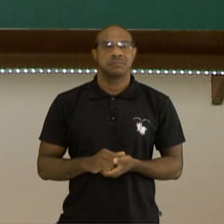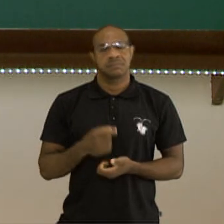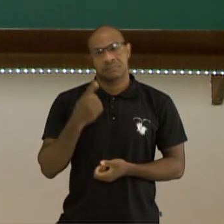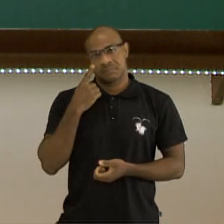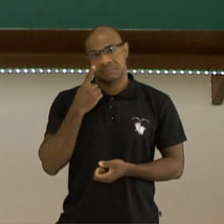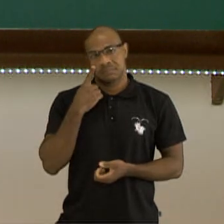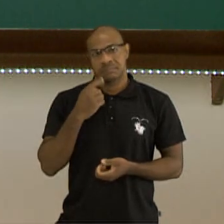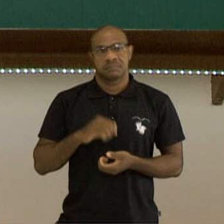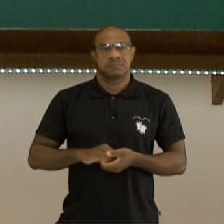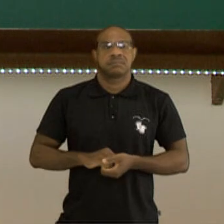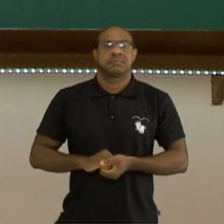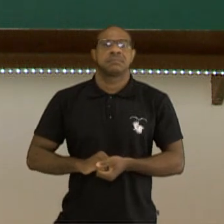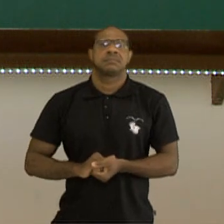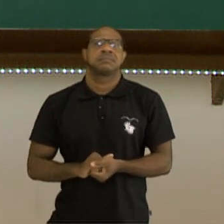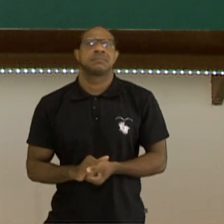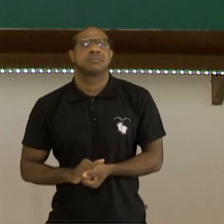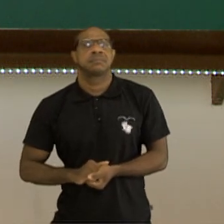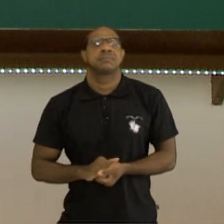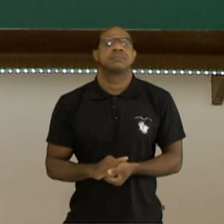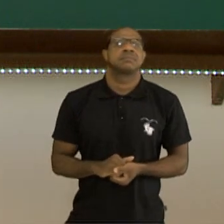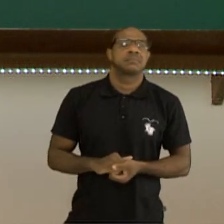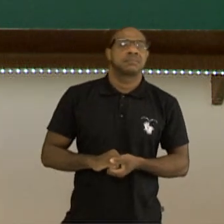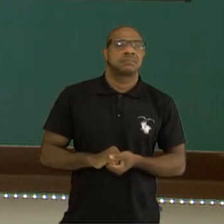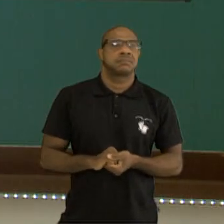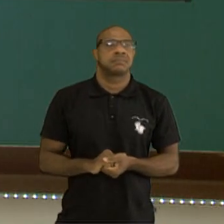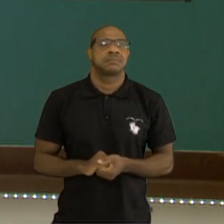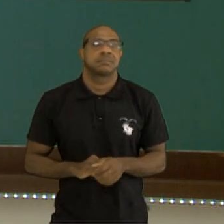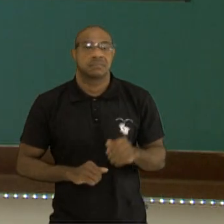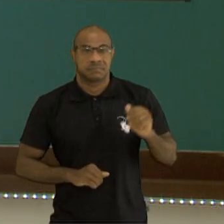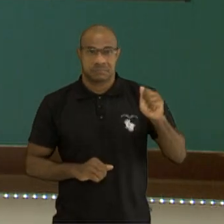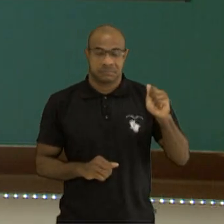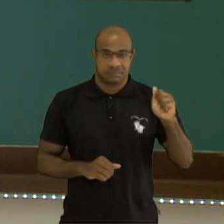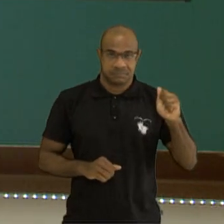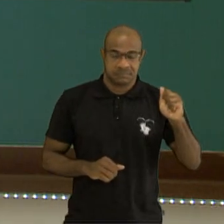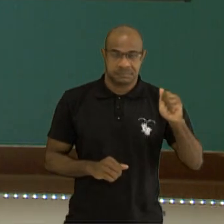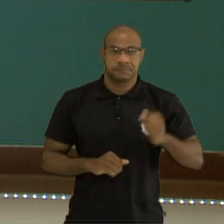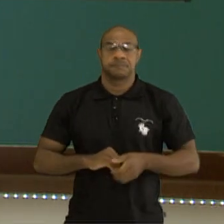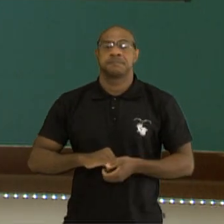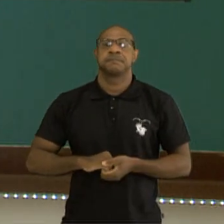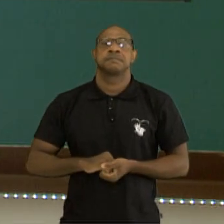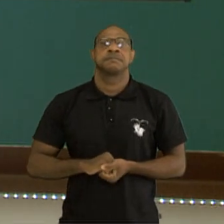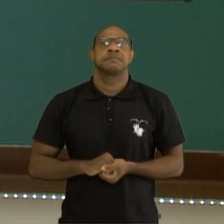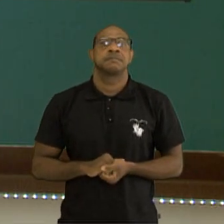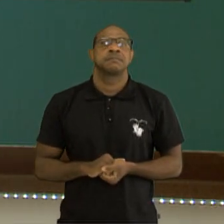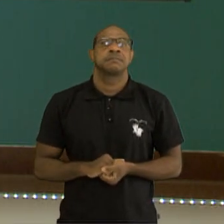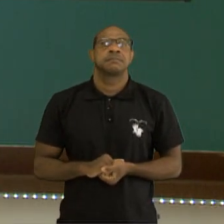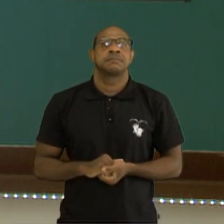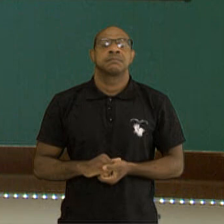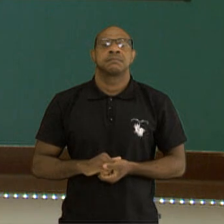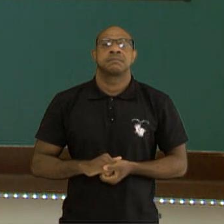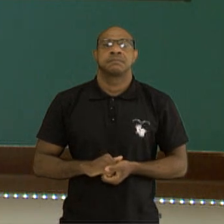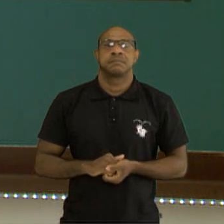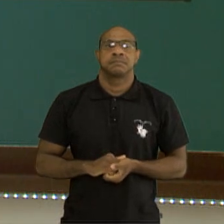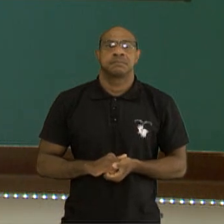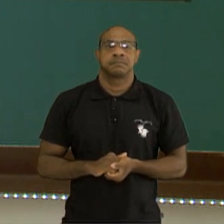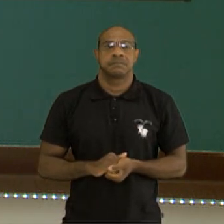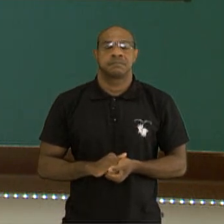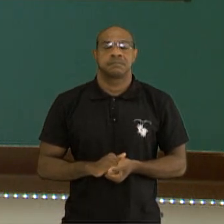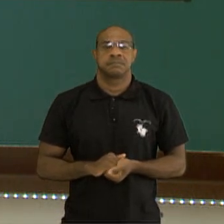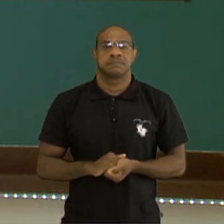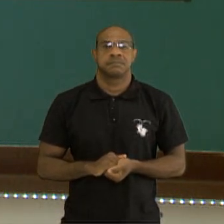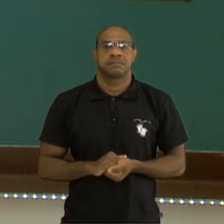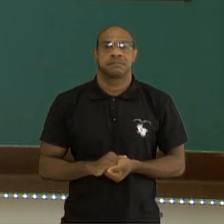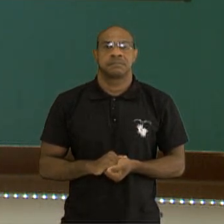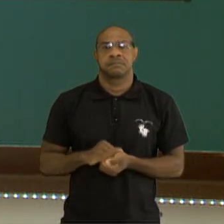Conferindo, vamos ver? Bora lá. Letra A. If I had more money, would you marry